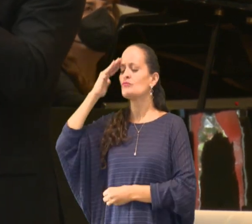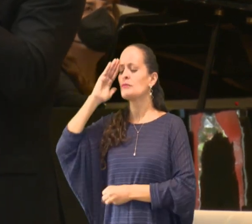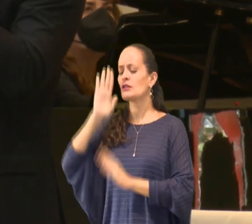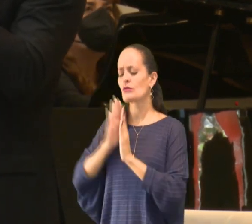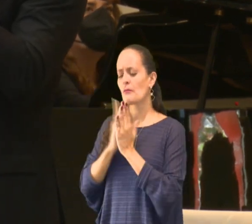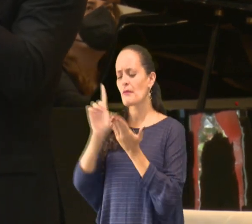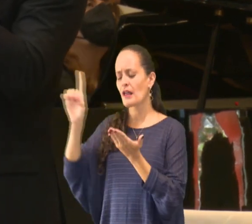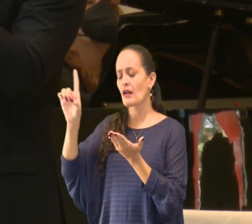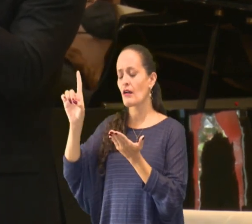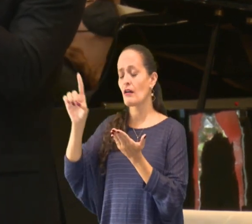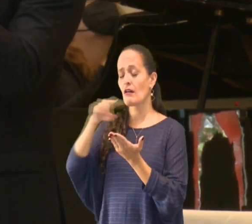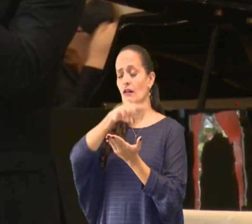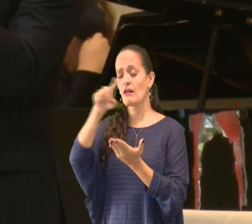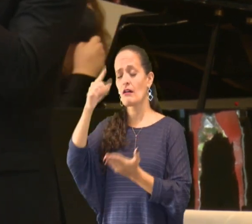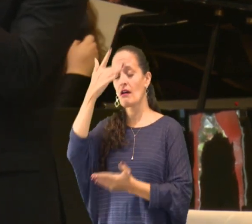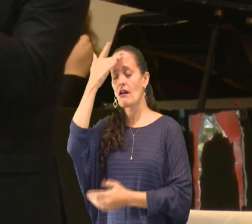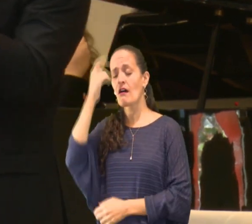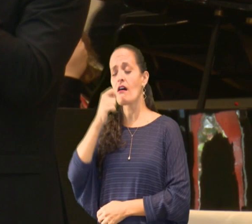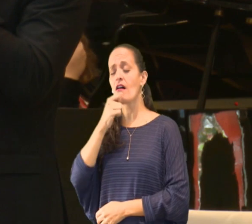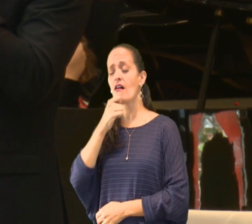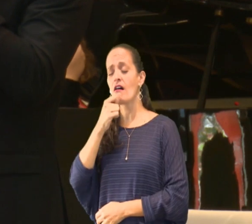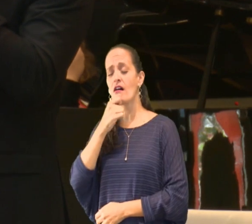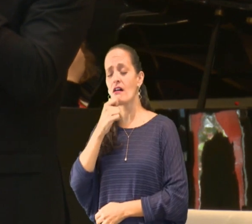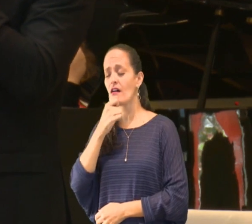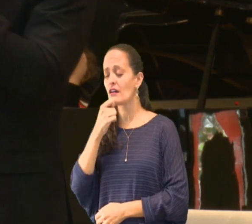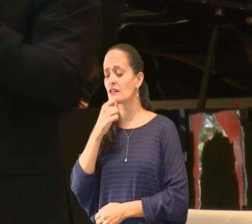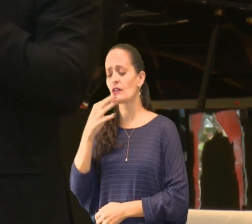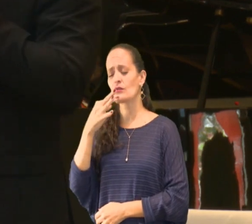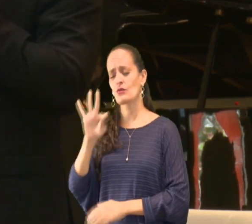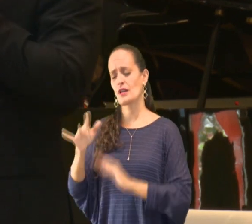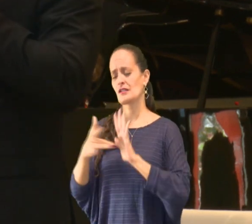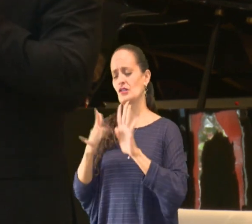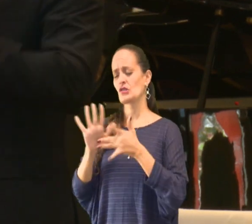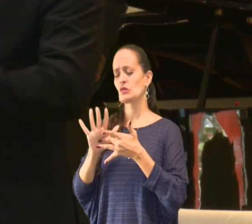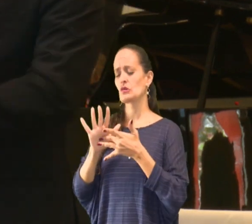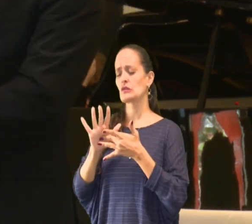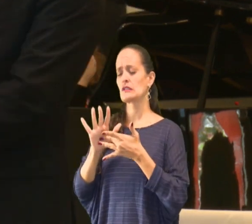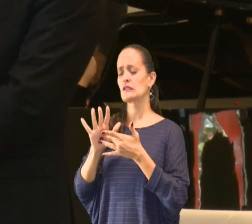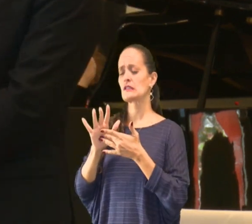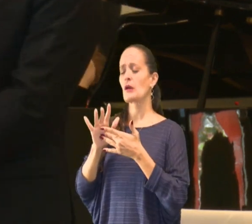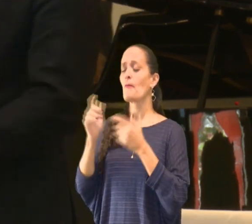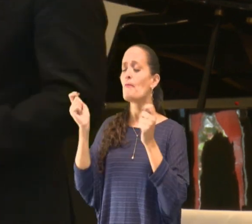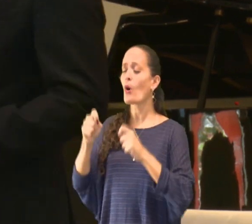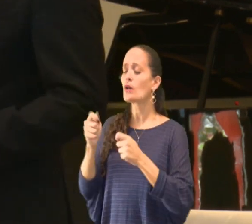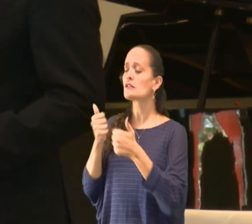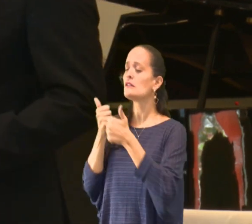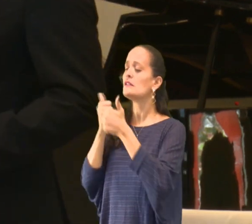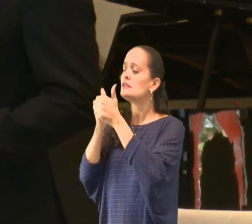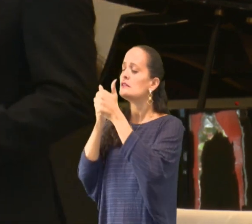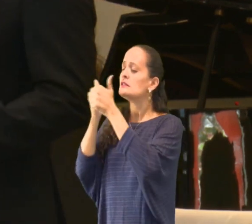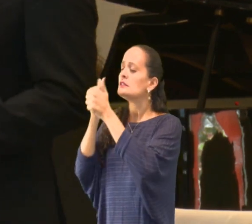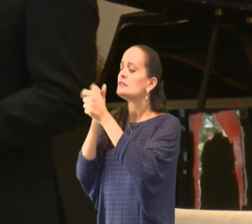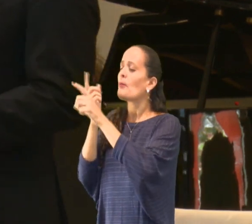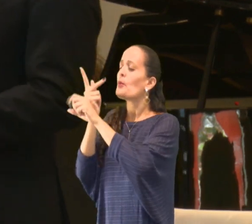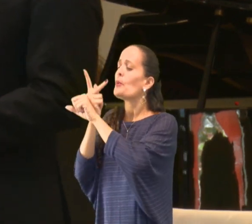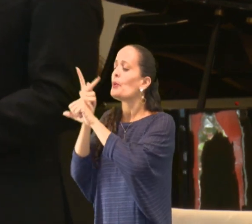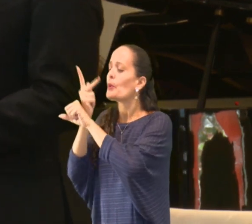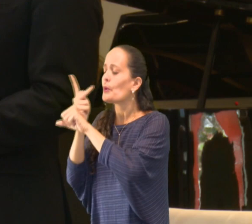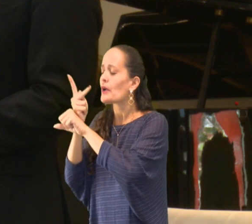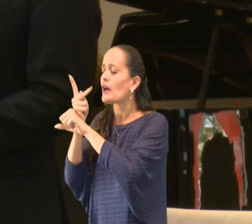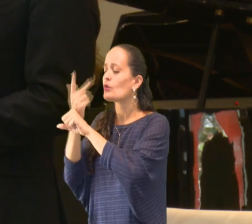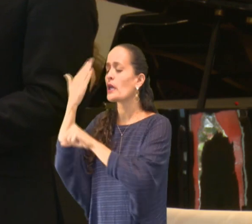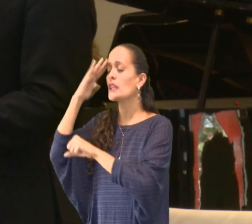aceitaram a Cristo, que estejam indo a Cristo, indo ao Calvário, reconhecendo seus